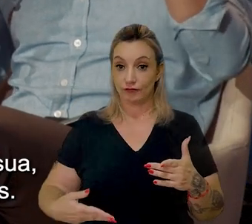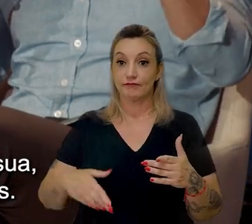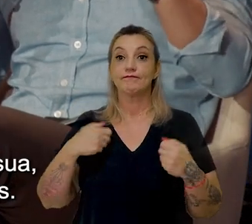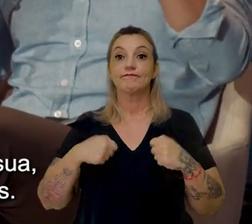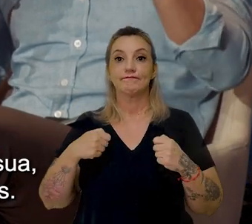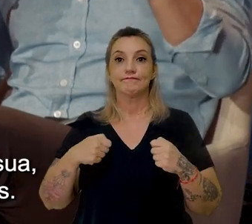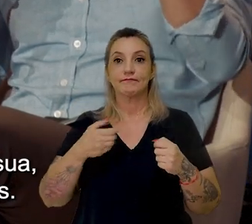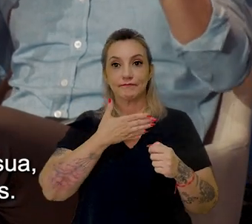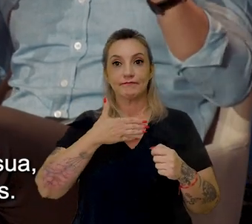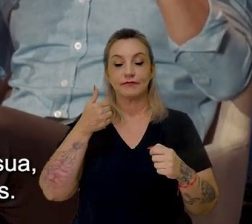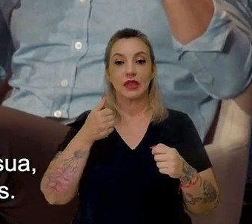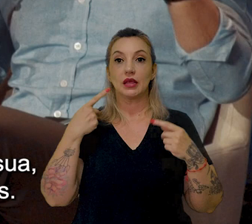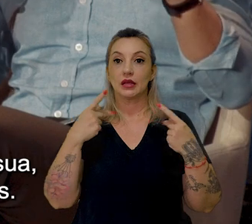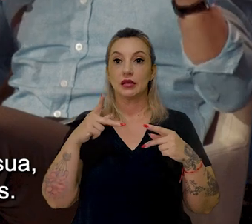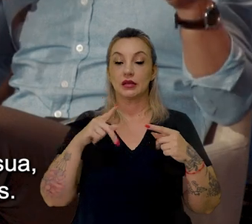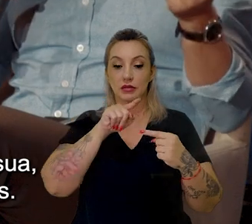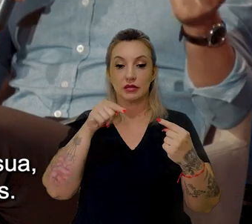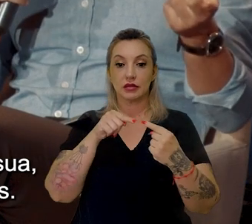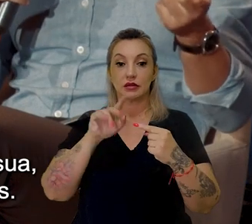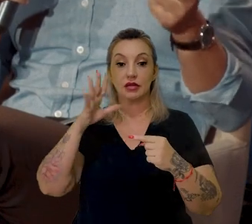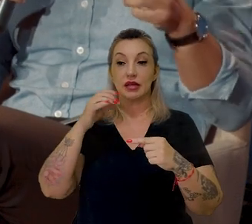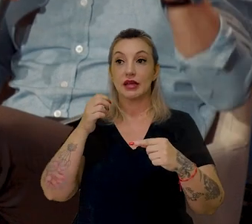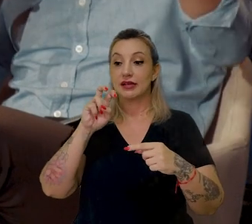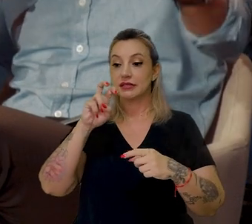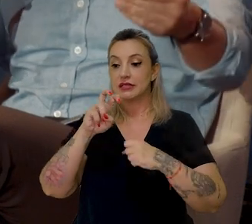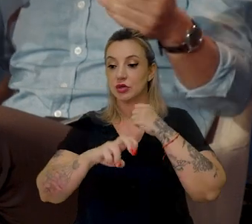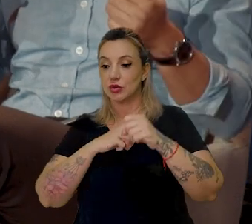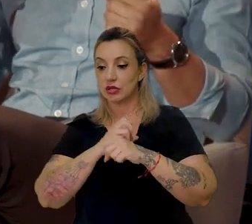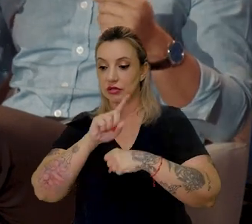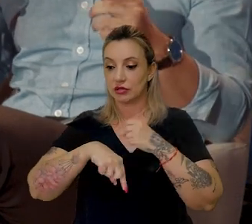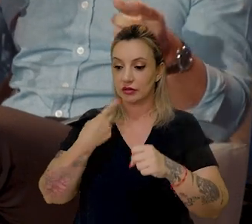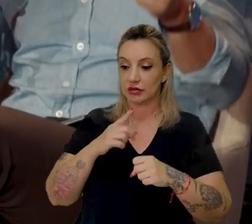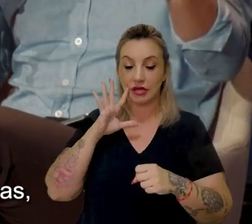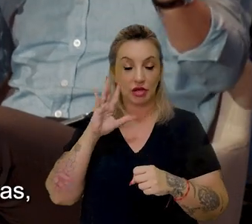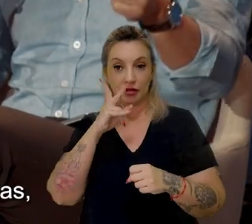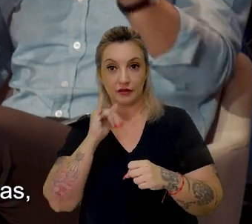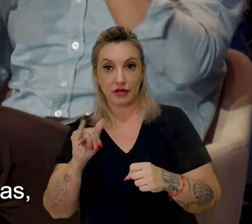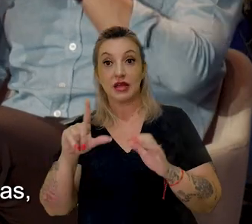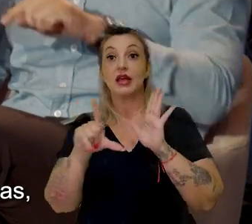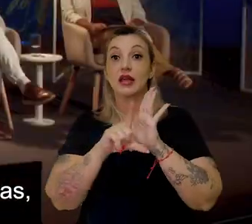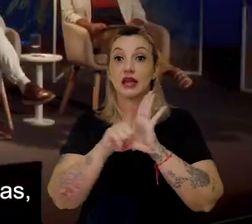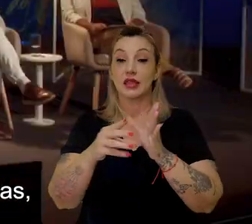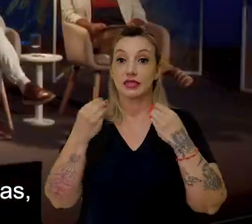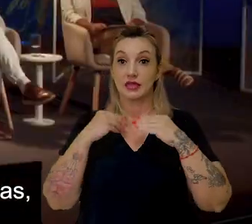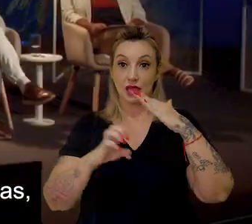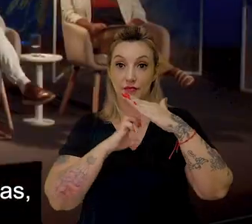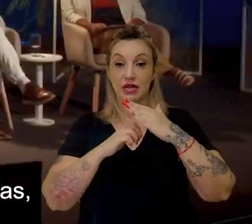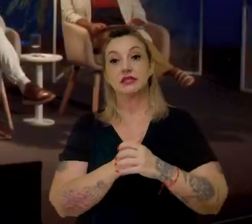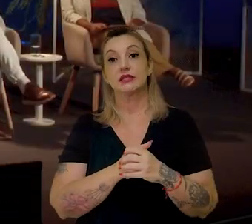que aprimorar sua sua meta climática a cada 5 anos né ano que vem vai ser o ano que isso vai acontecer a legislação trouxe isso para as